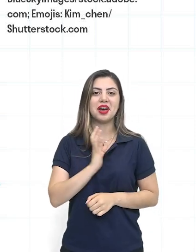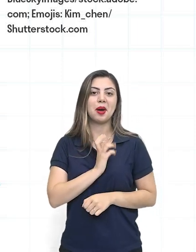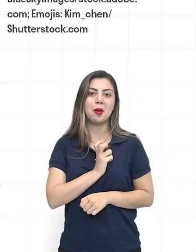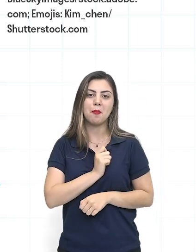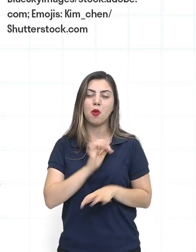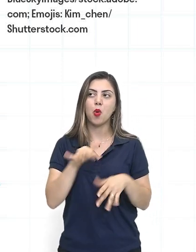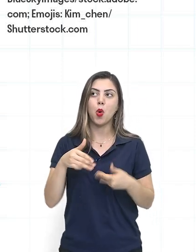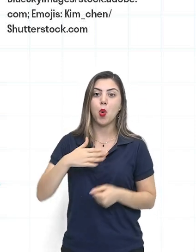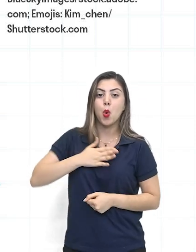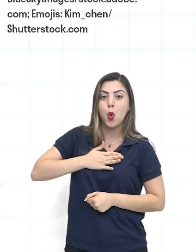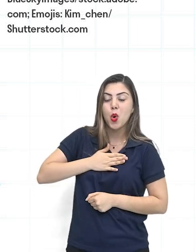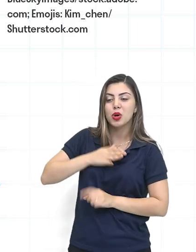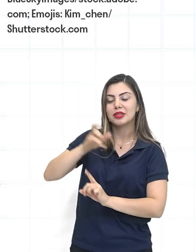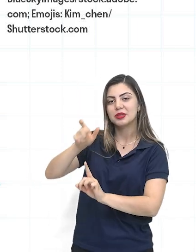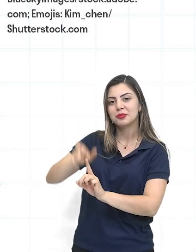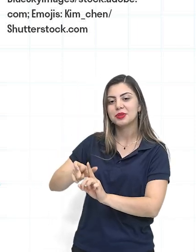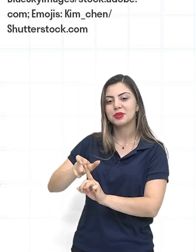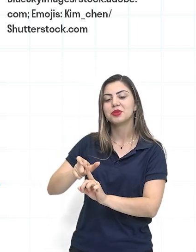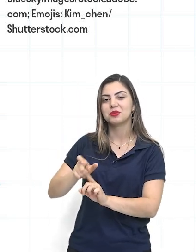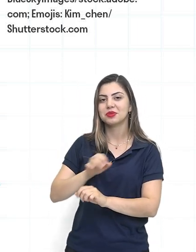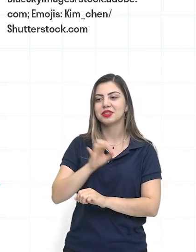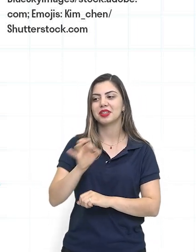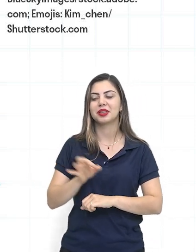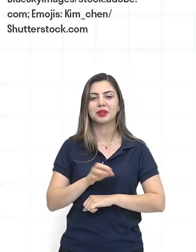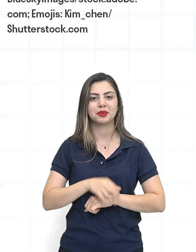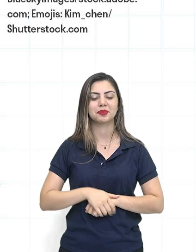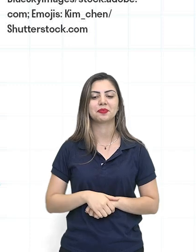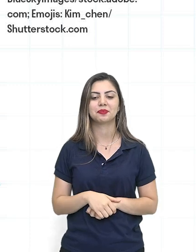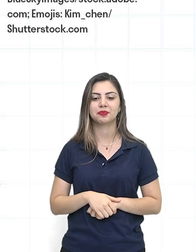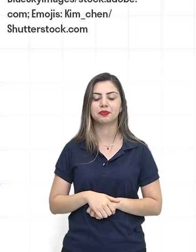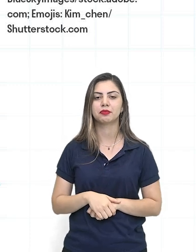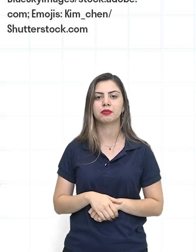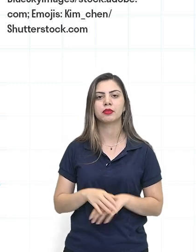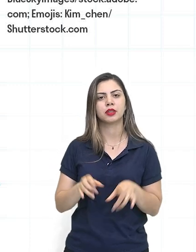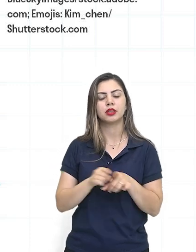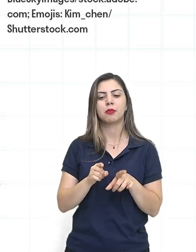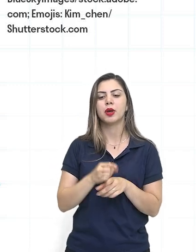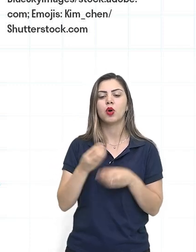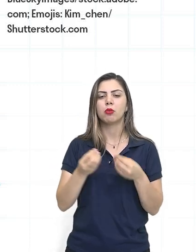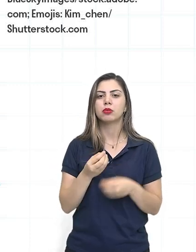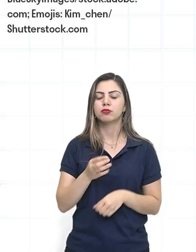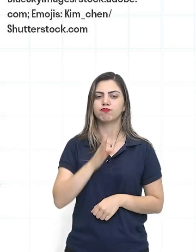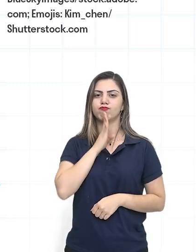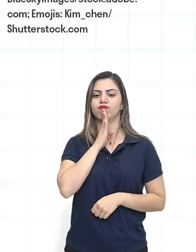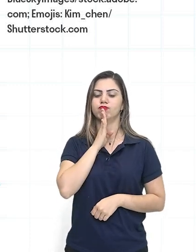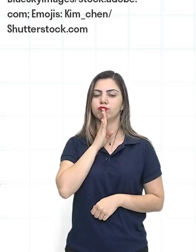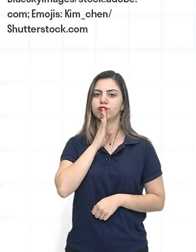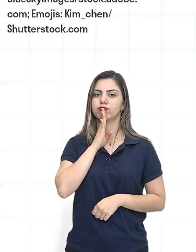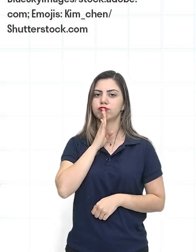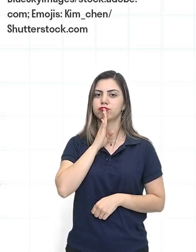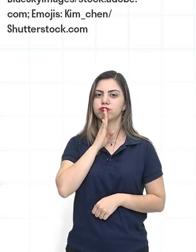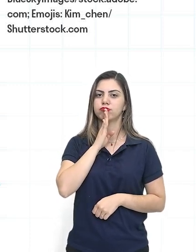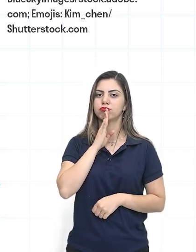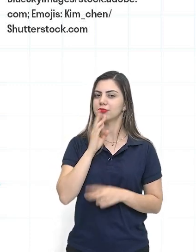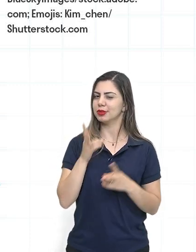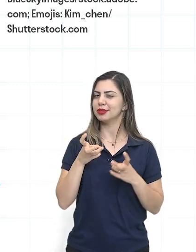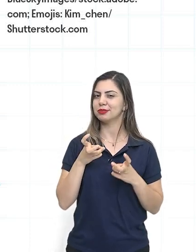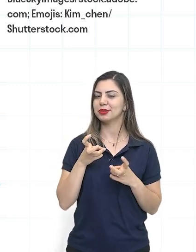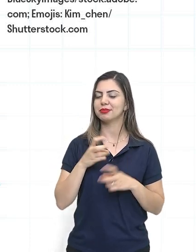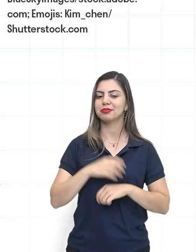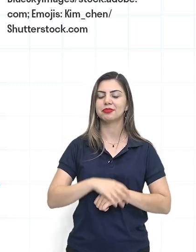que gosta, né, da pessoa, de uma outra pessoa. E o outro que não está muito contente, né? Como vocês podem